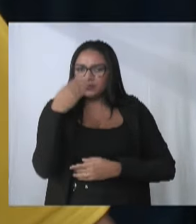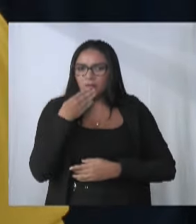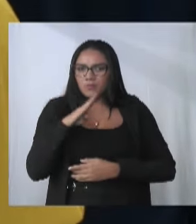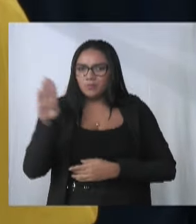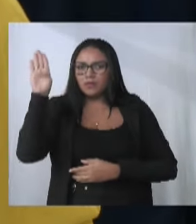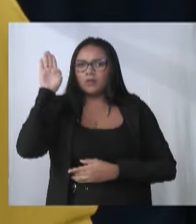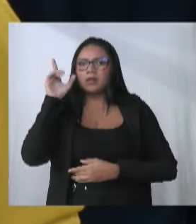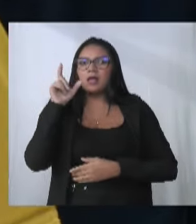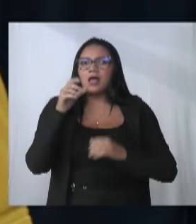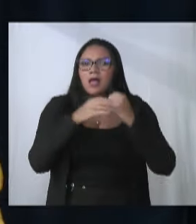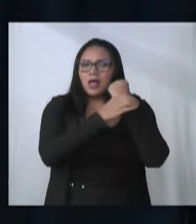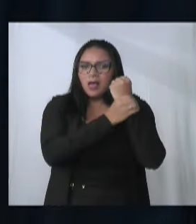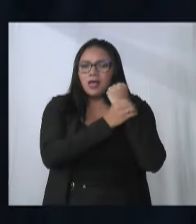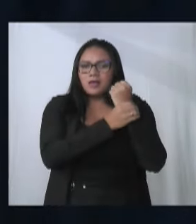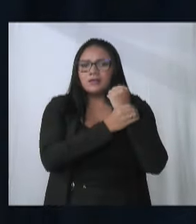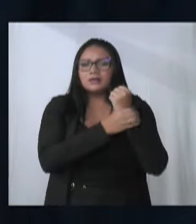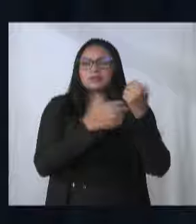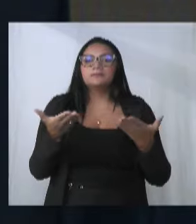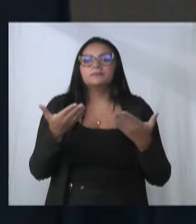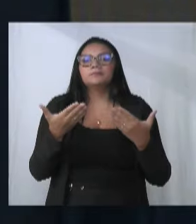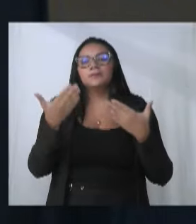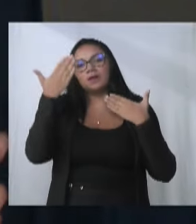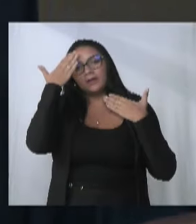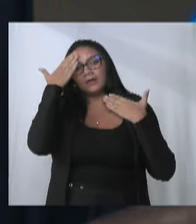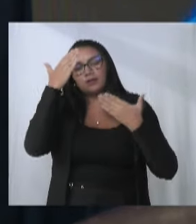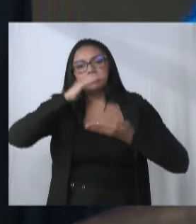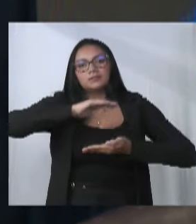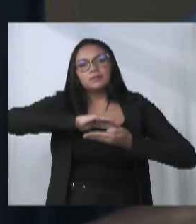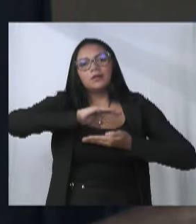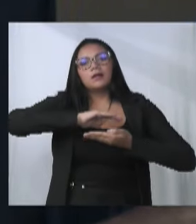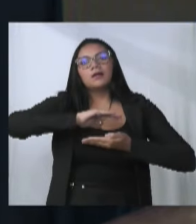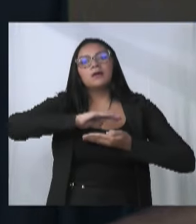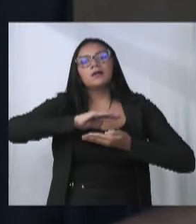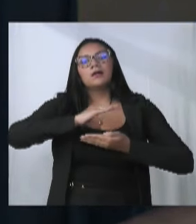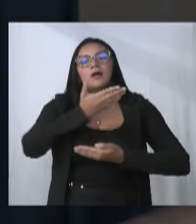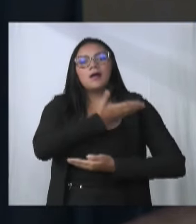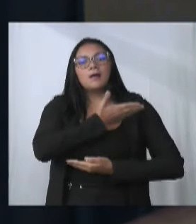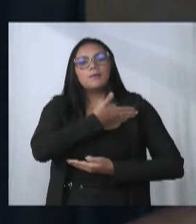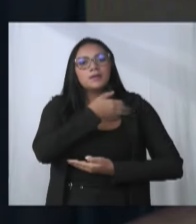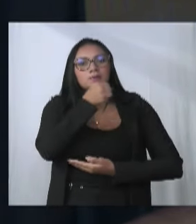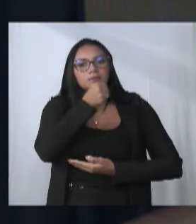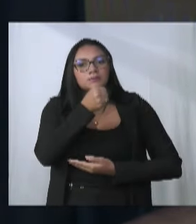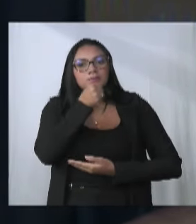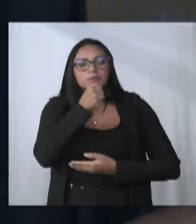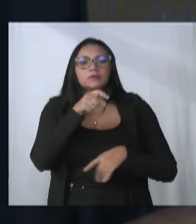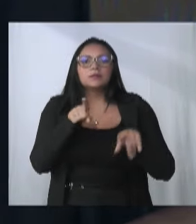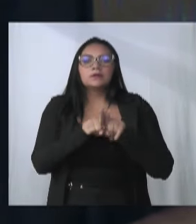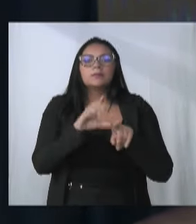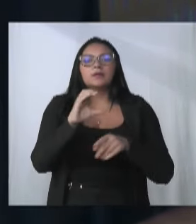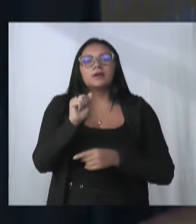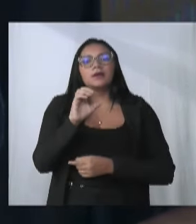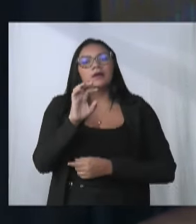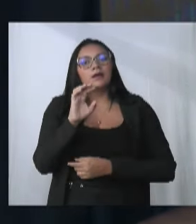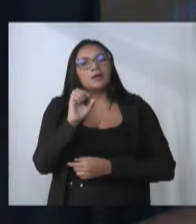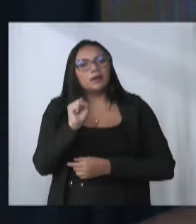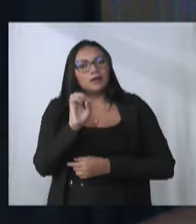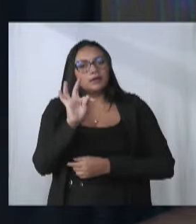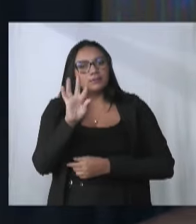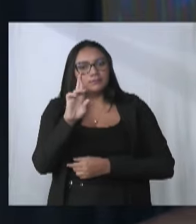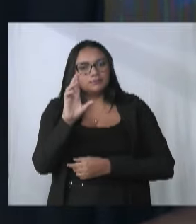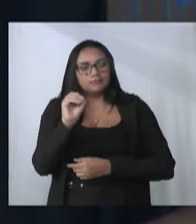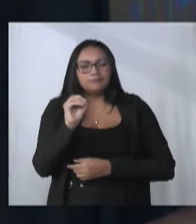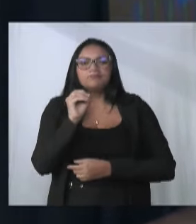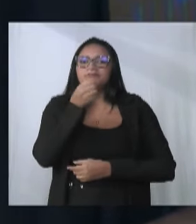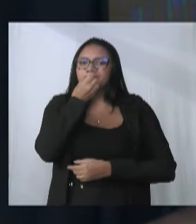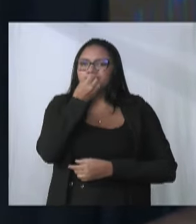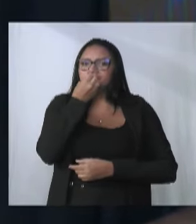povo, você é tratado da maneira que foi tratado aqui. E agradeço aqui o colega jornalista Napoleão Castro por ter conduzido tão muito bem